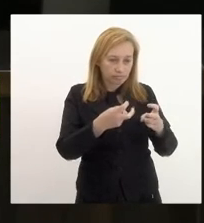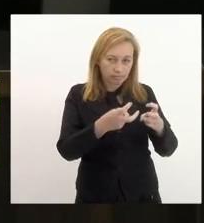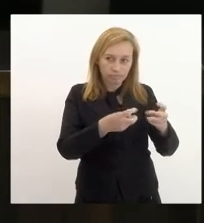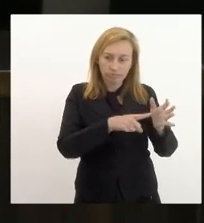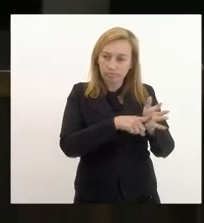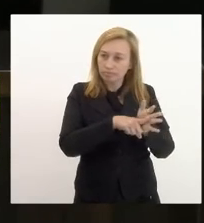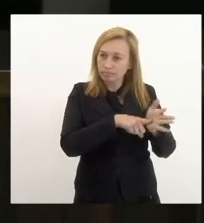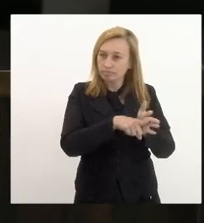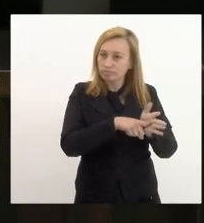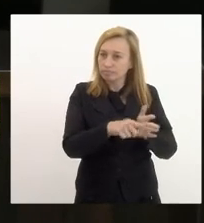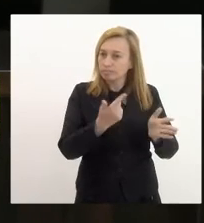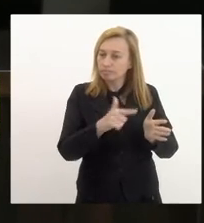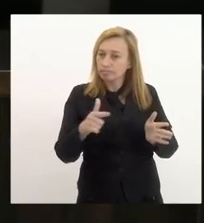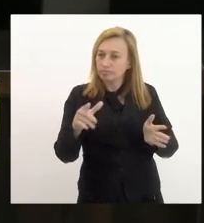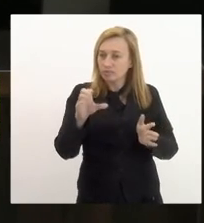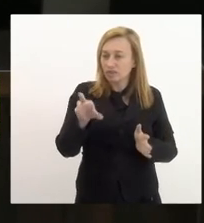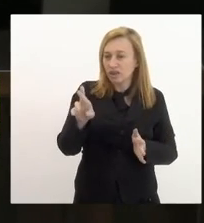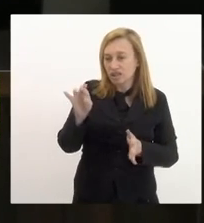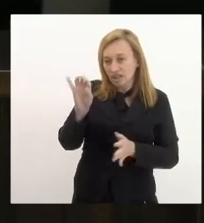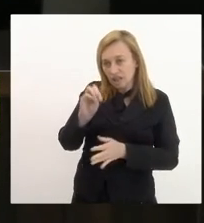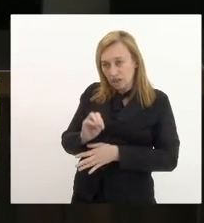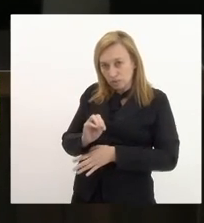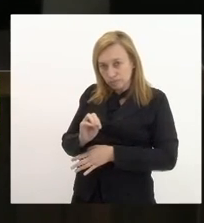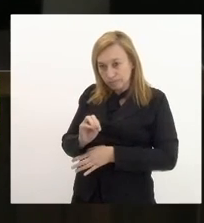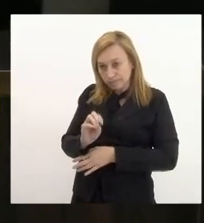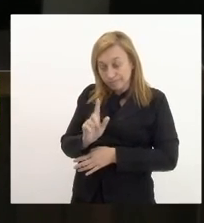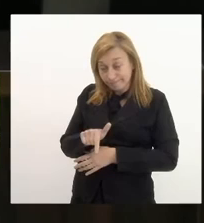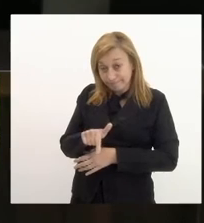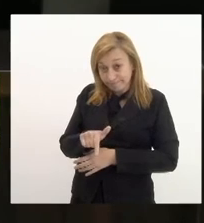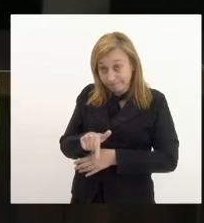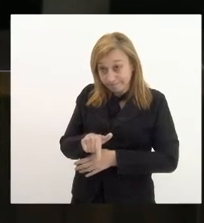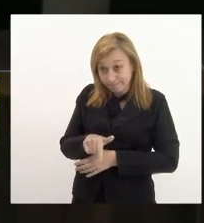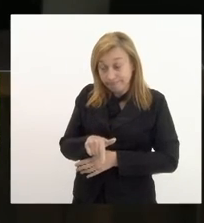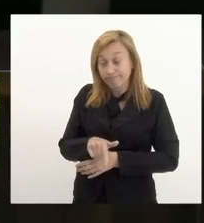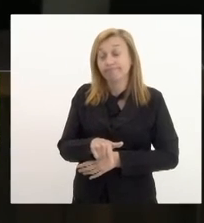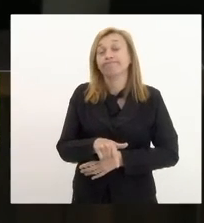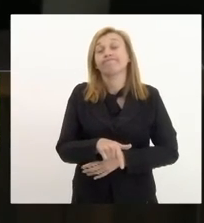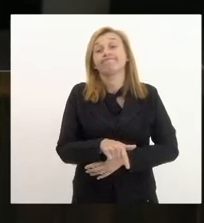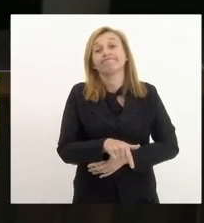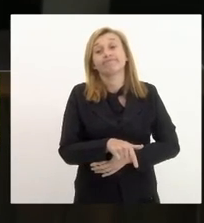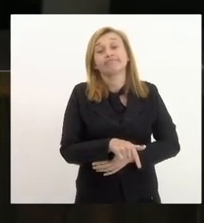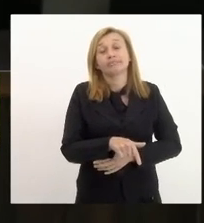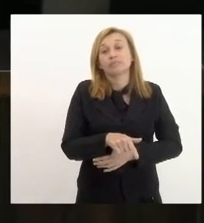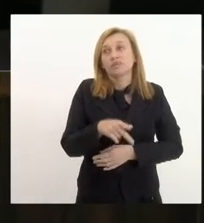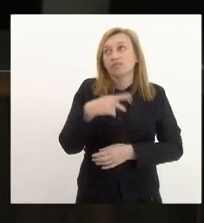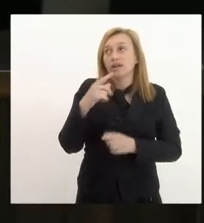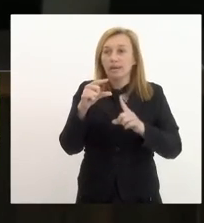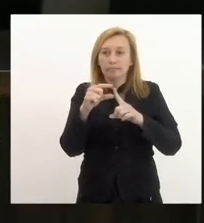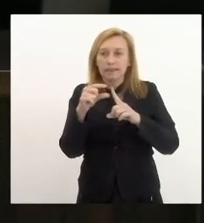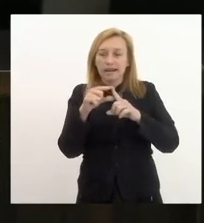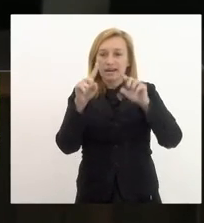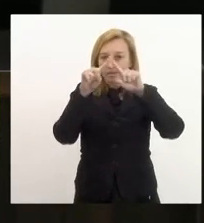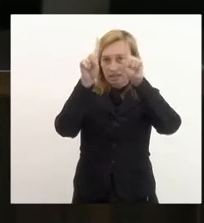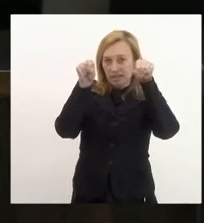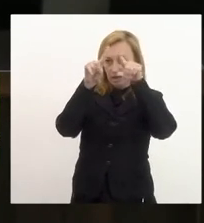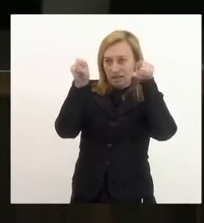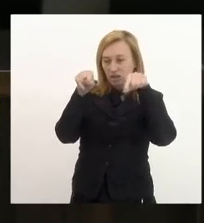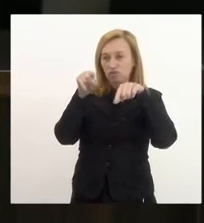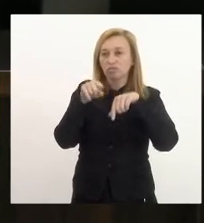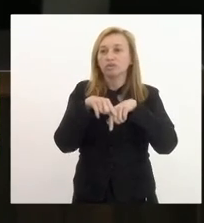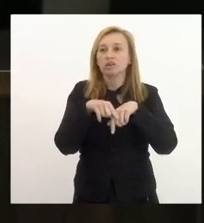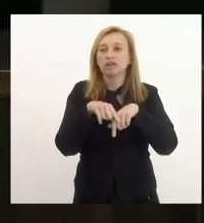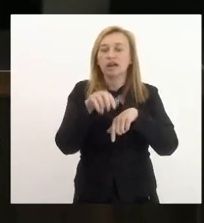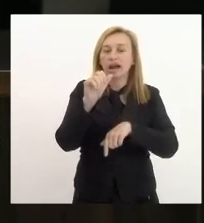não tivesse um critério né de vou botar a palavra entre